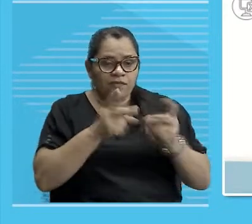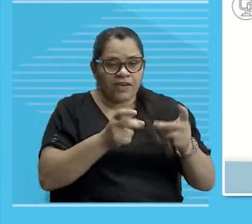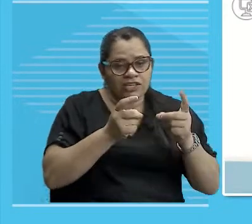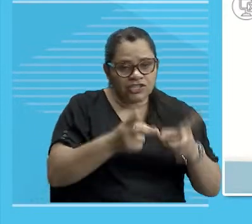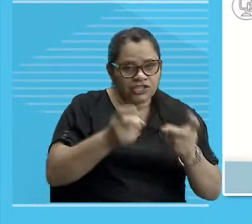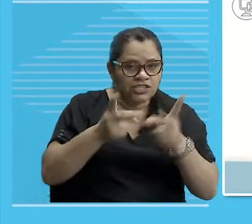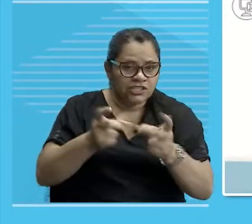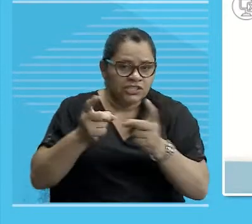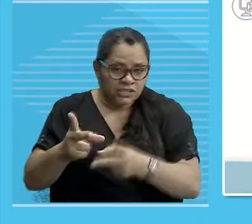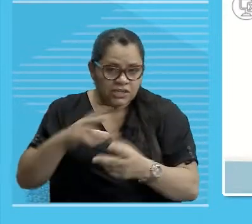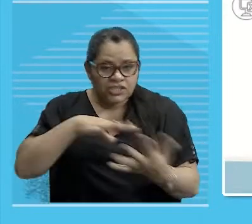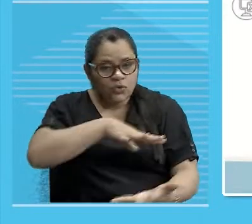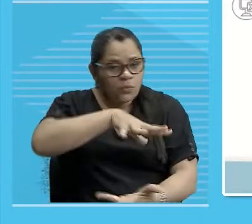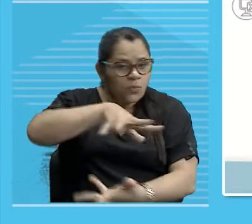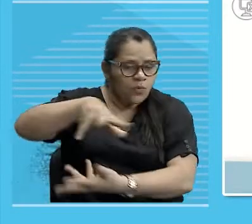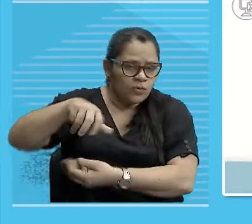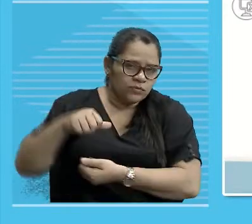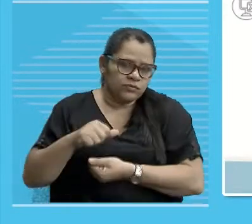mundo.